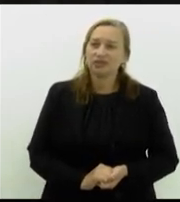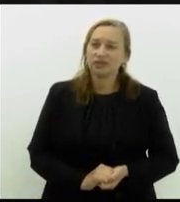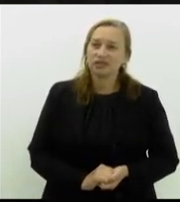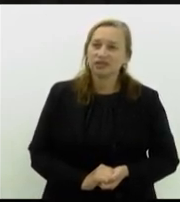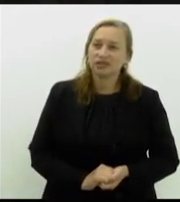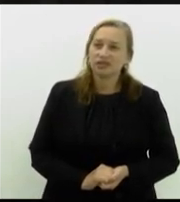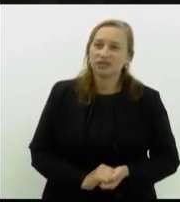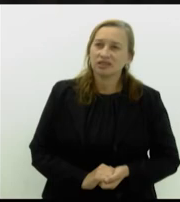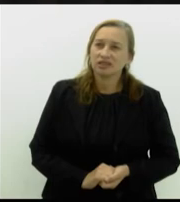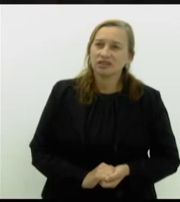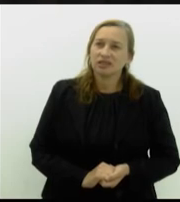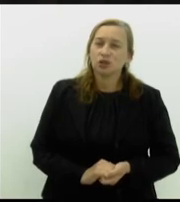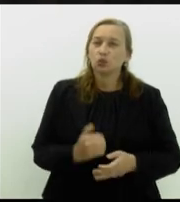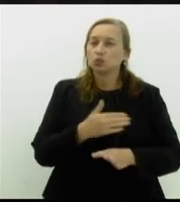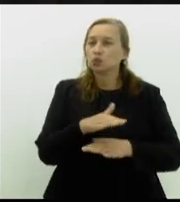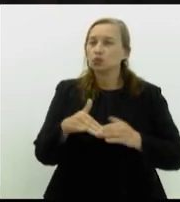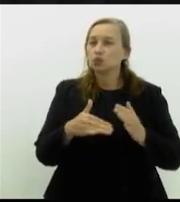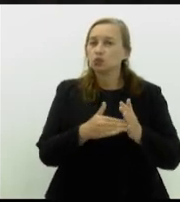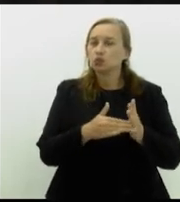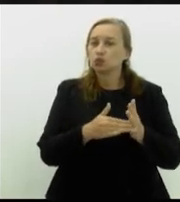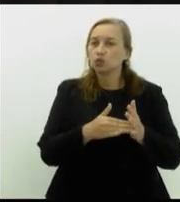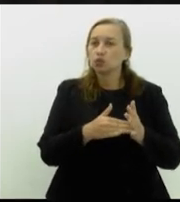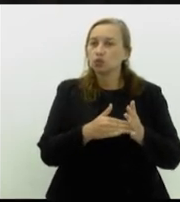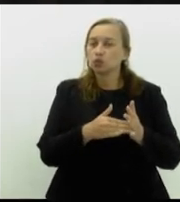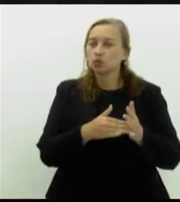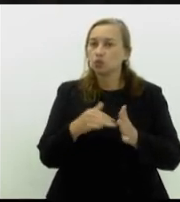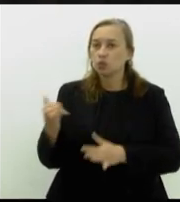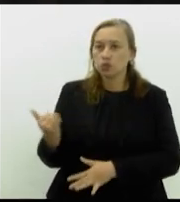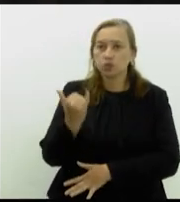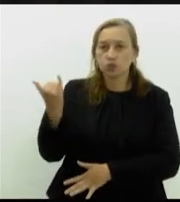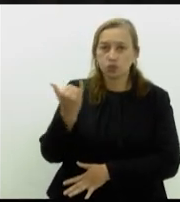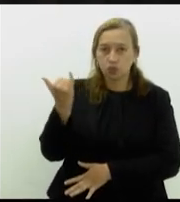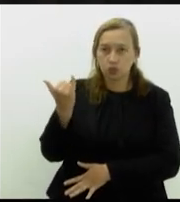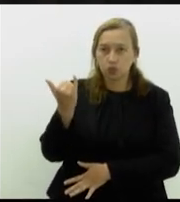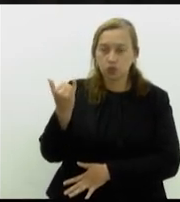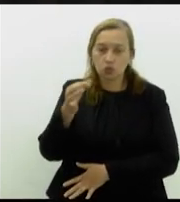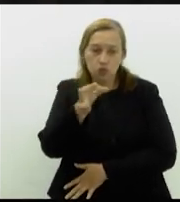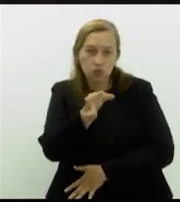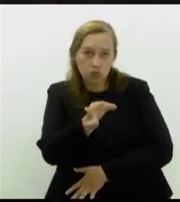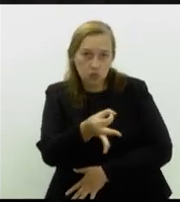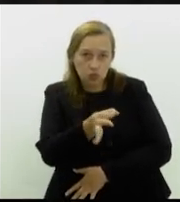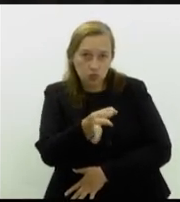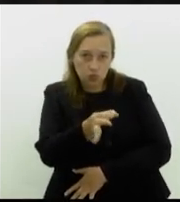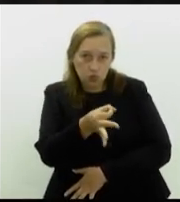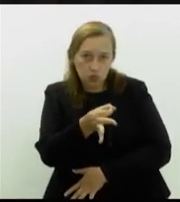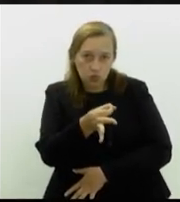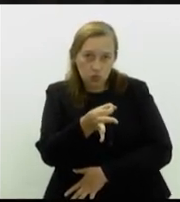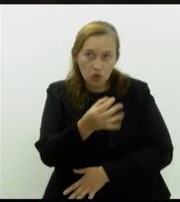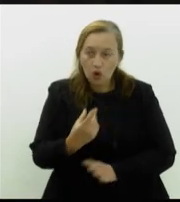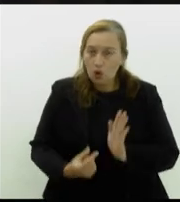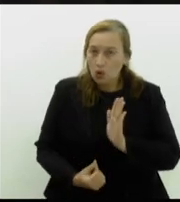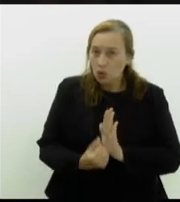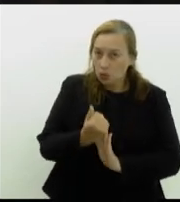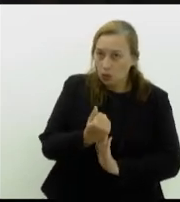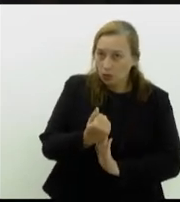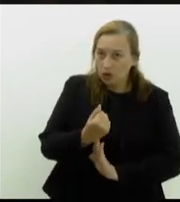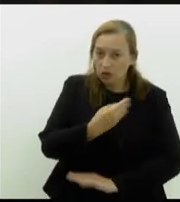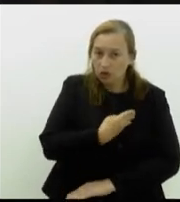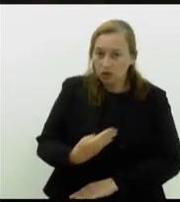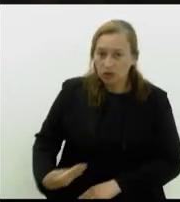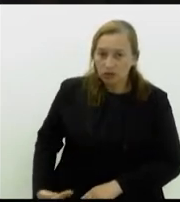todas as rubricas e a concepção é correta. Se o orçamento público,